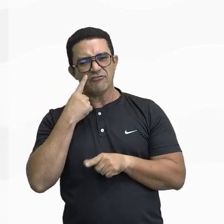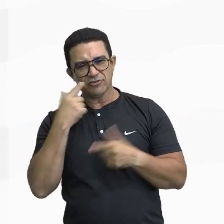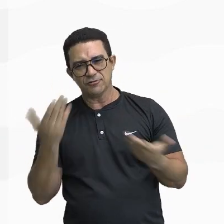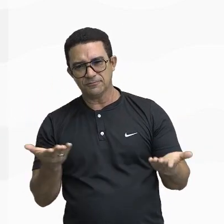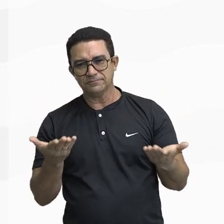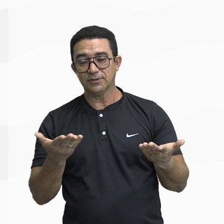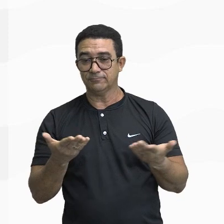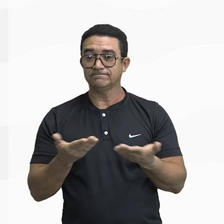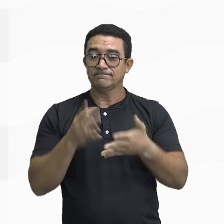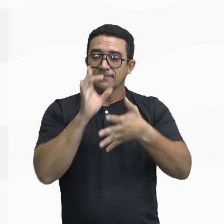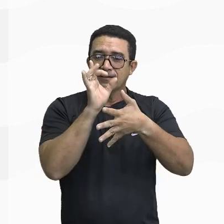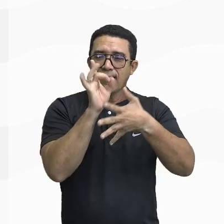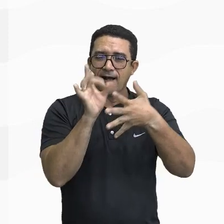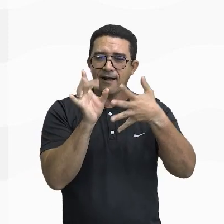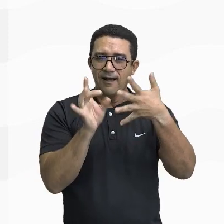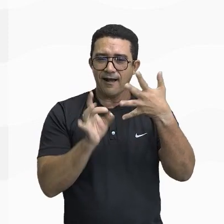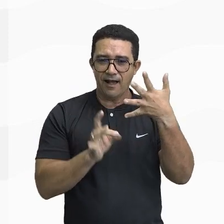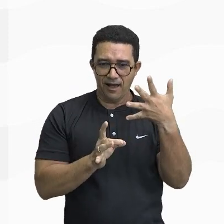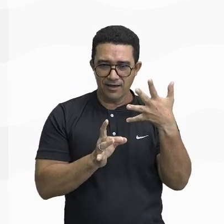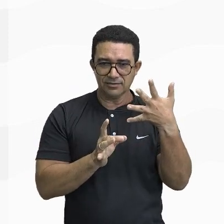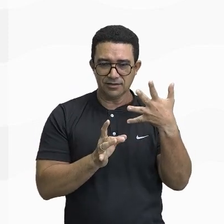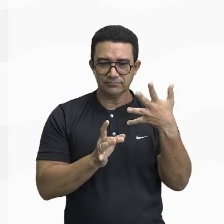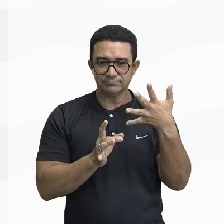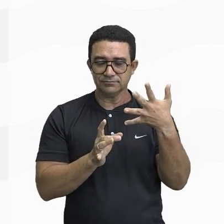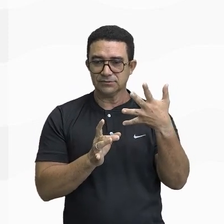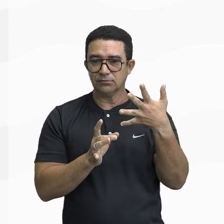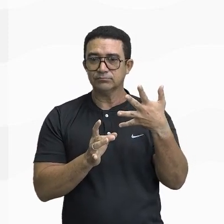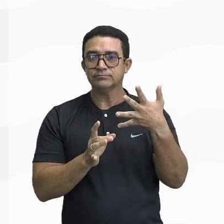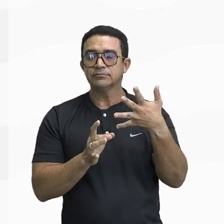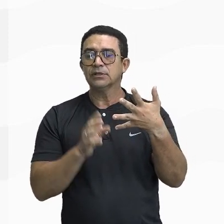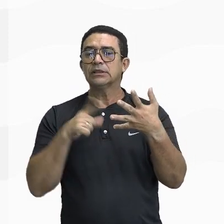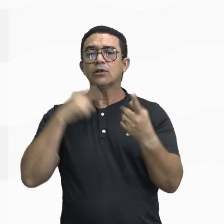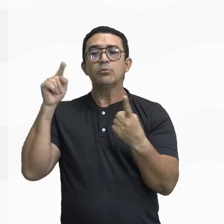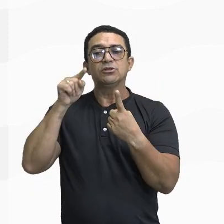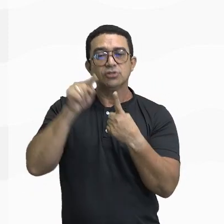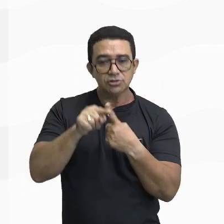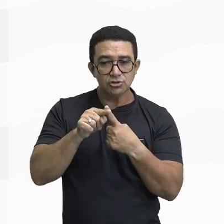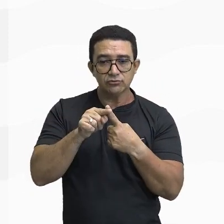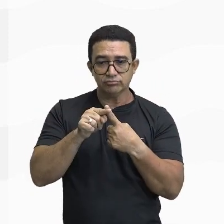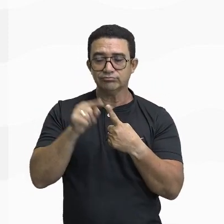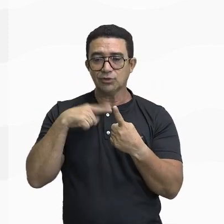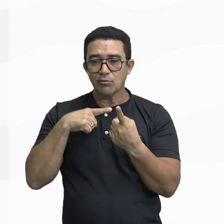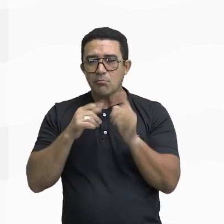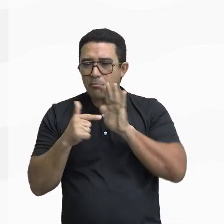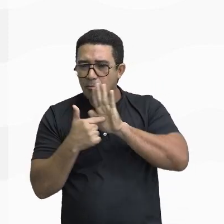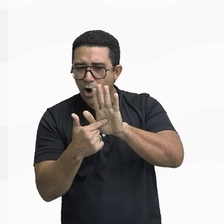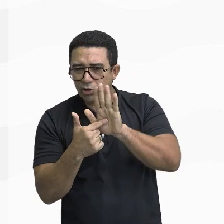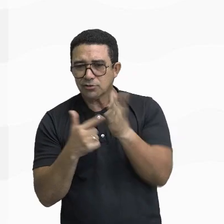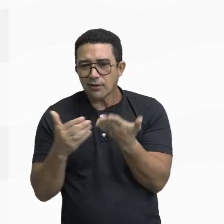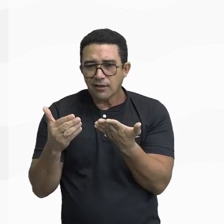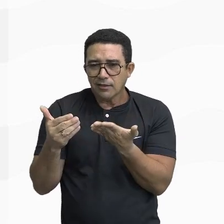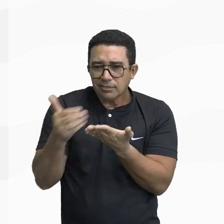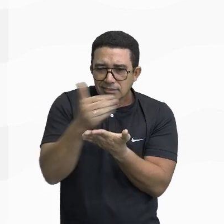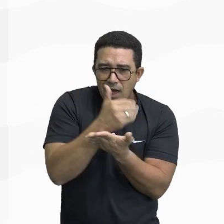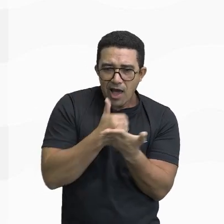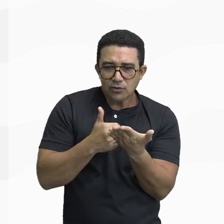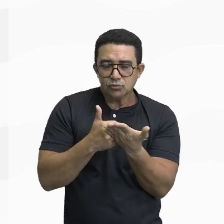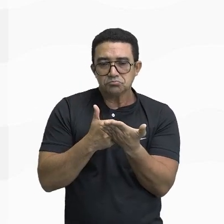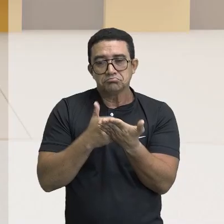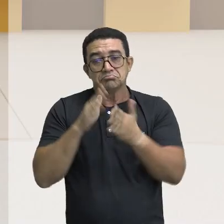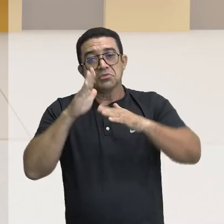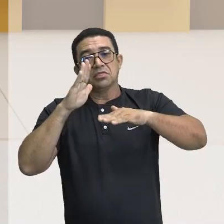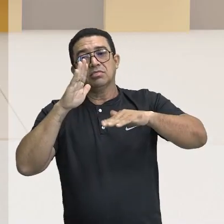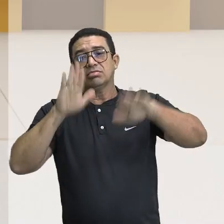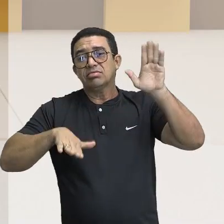deles, empenhados de uma forma, né? Eles vão aí trazer os dados. Então, conforme aquilo que você quer divulgar,